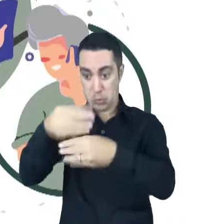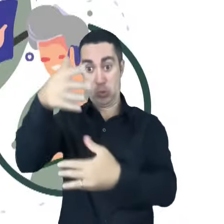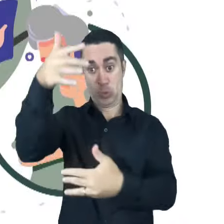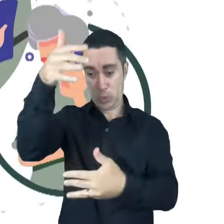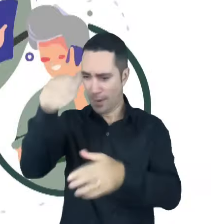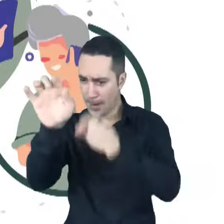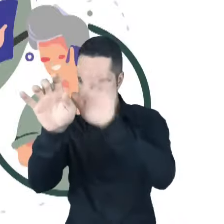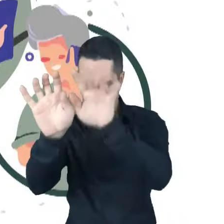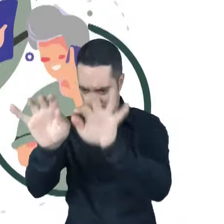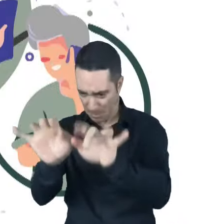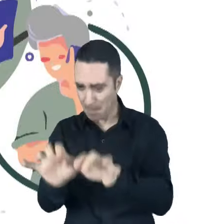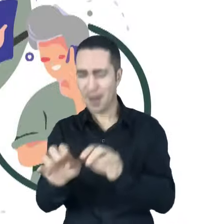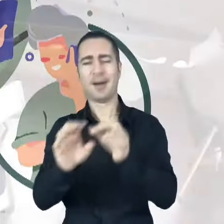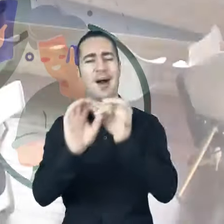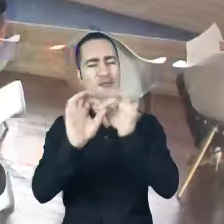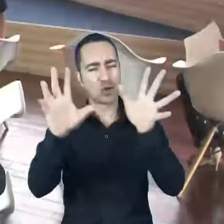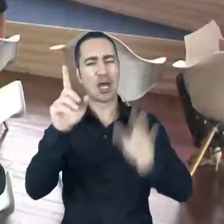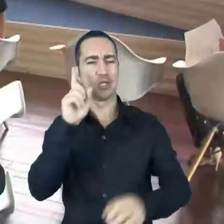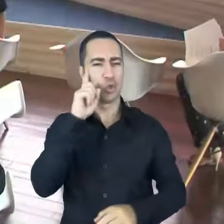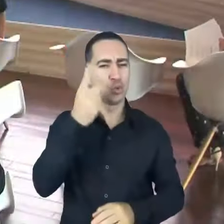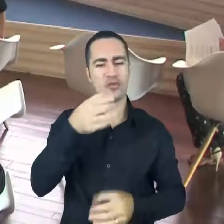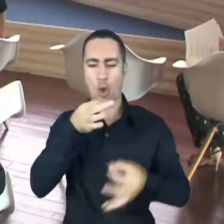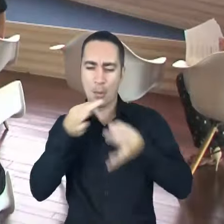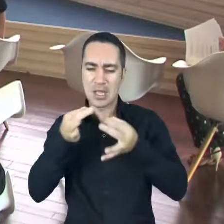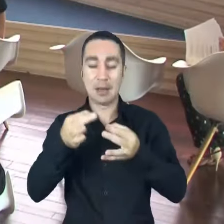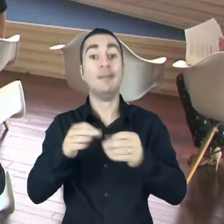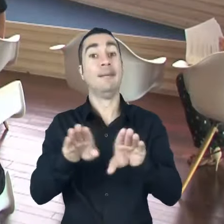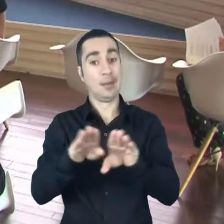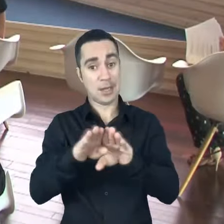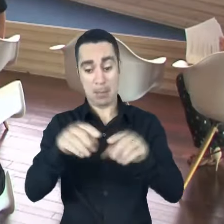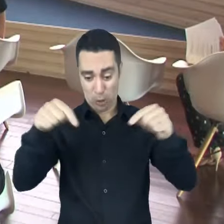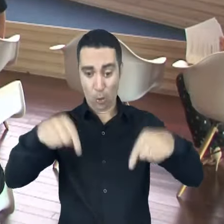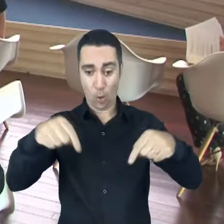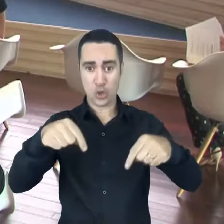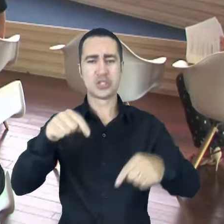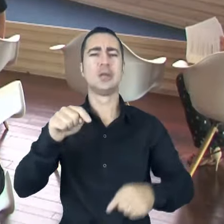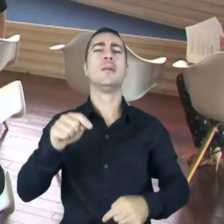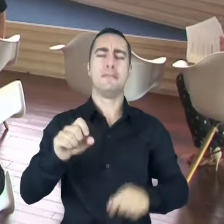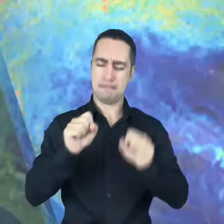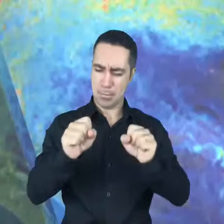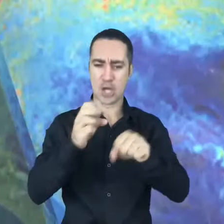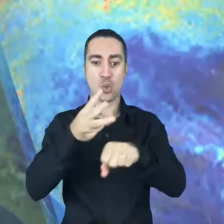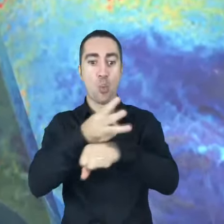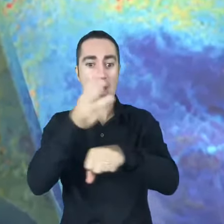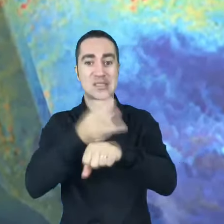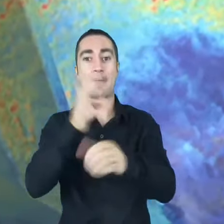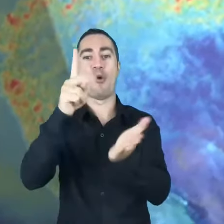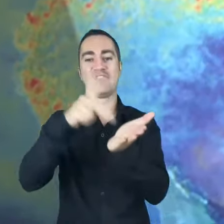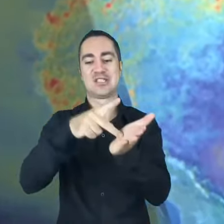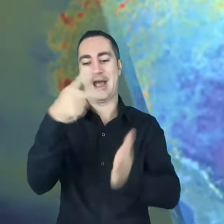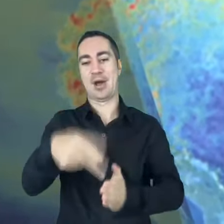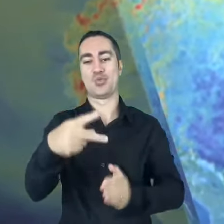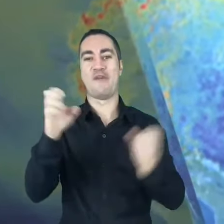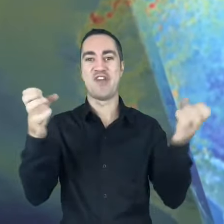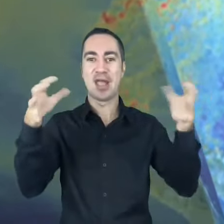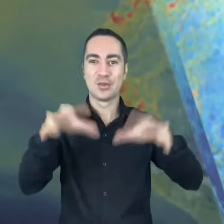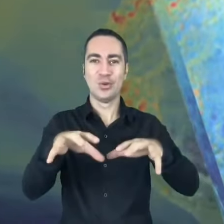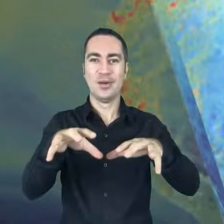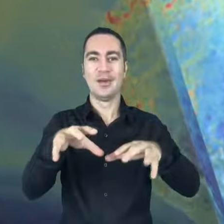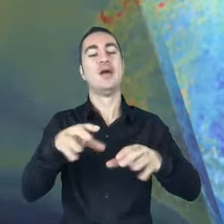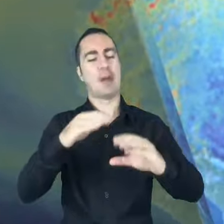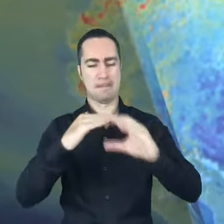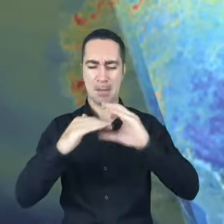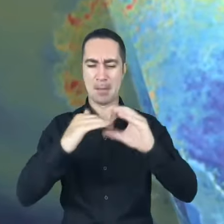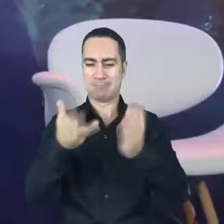por favor, envie comentários e perguntas para o WhatsApp oficial do evento. A gente vai se comunicar por ali.